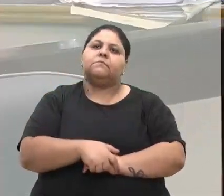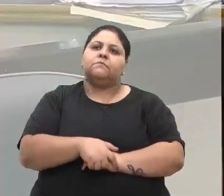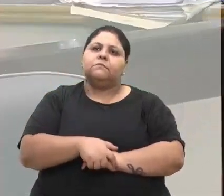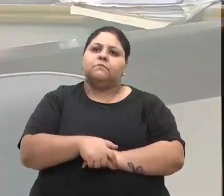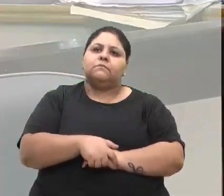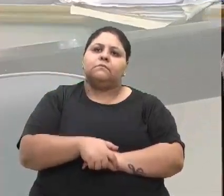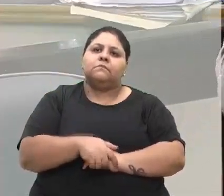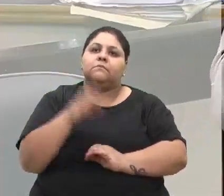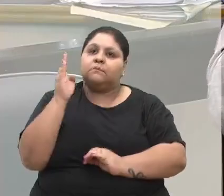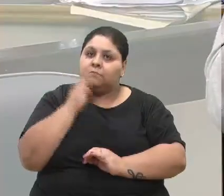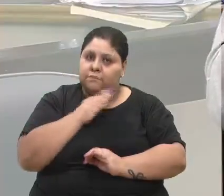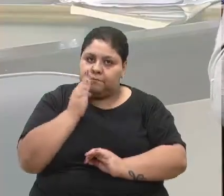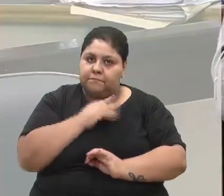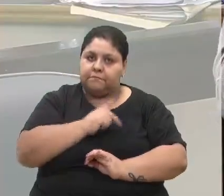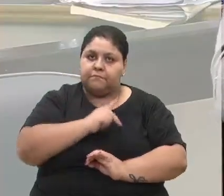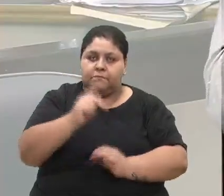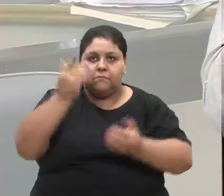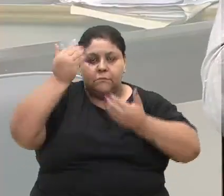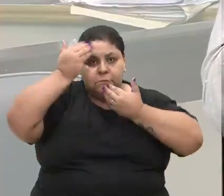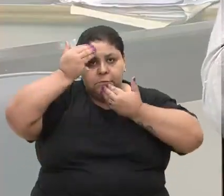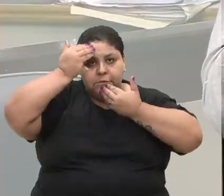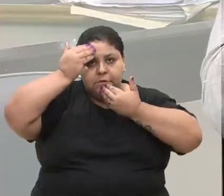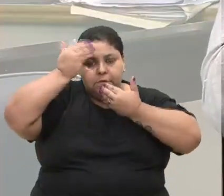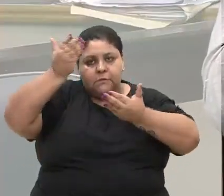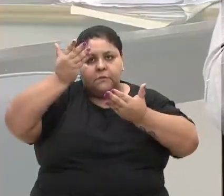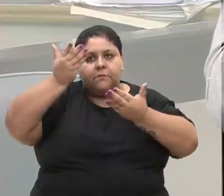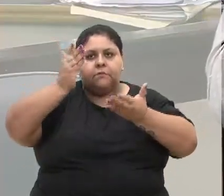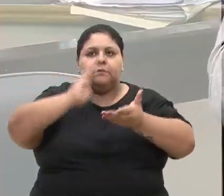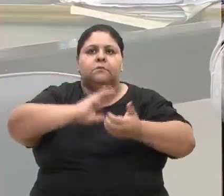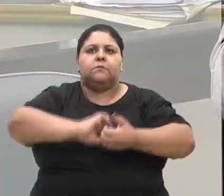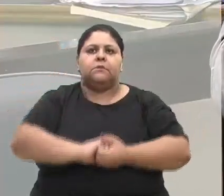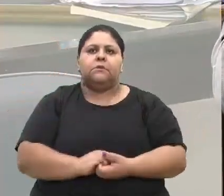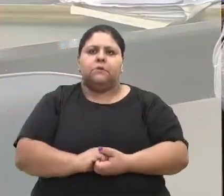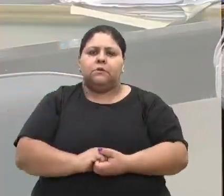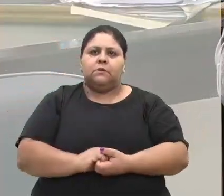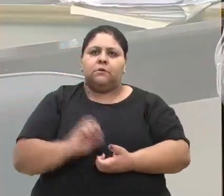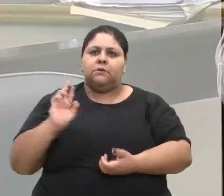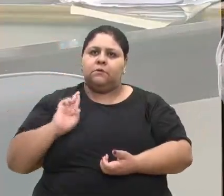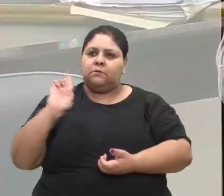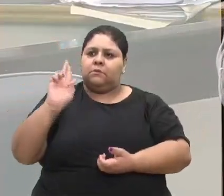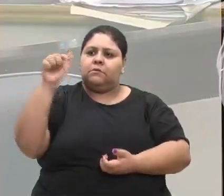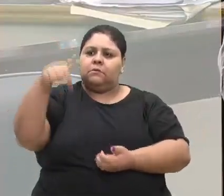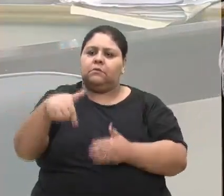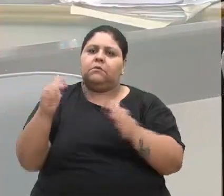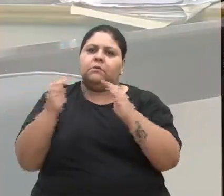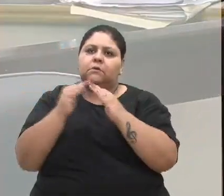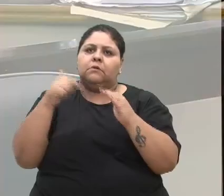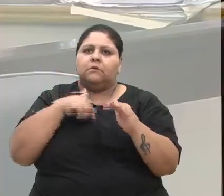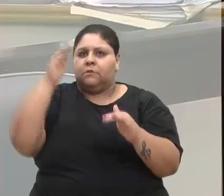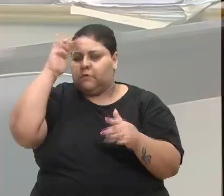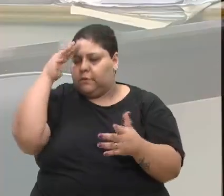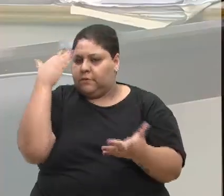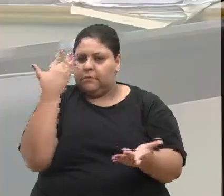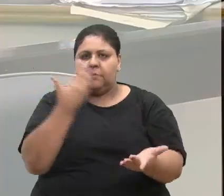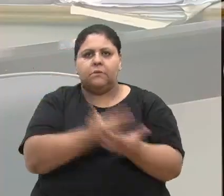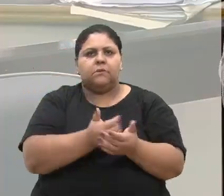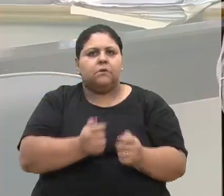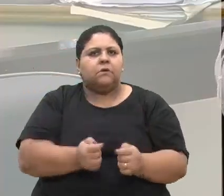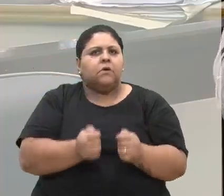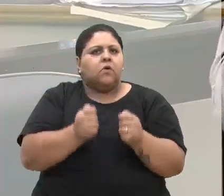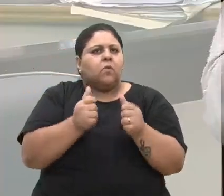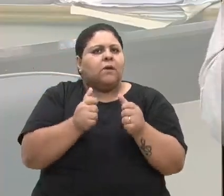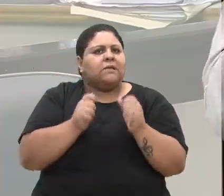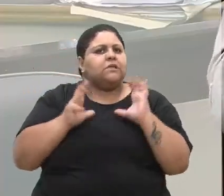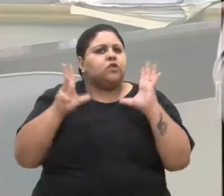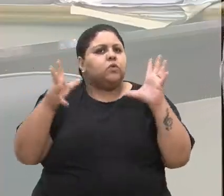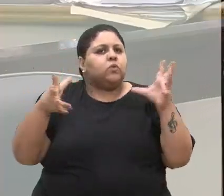Muito rapidamente, então, senhora presidente, agradecer, em nome dessa casa aqui, eu acredito que seja quase que